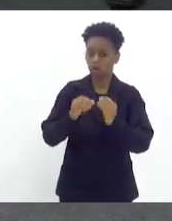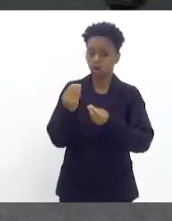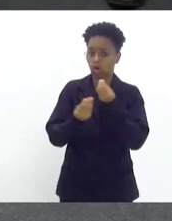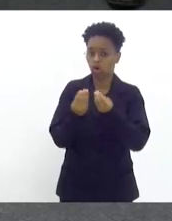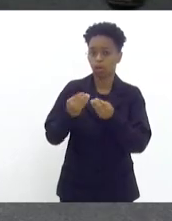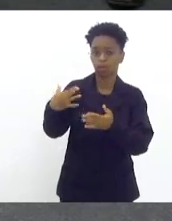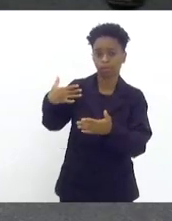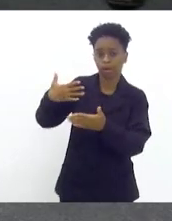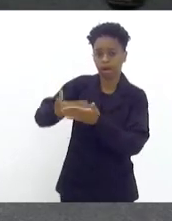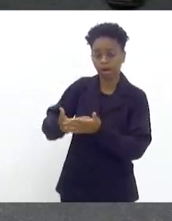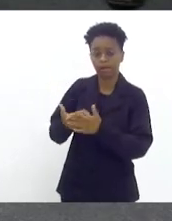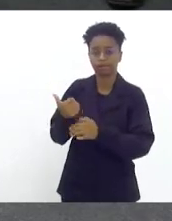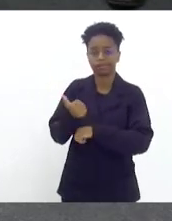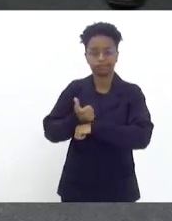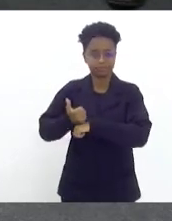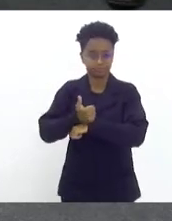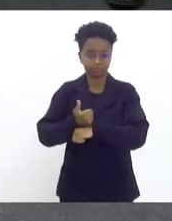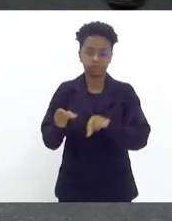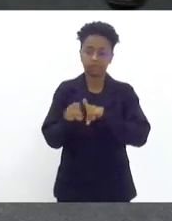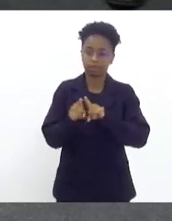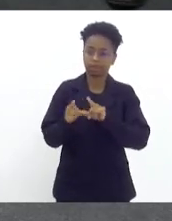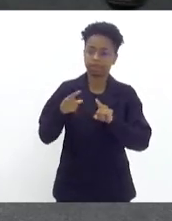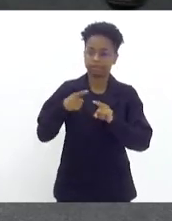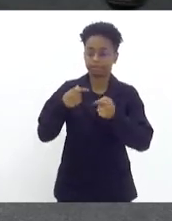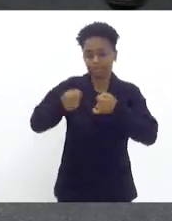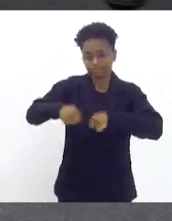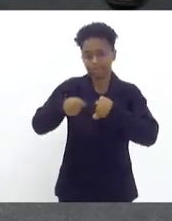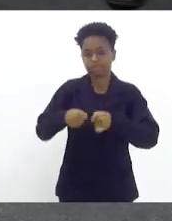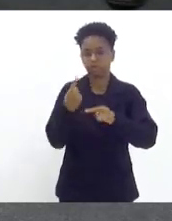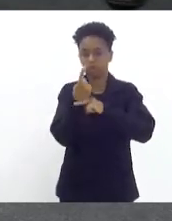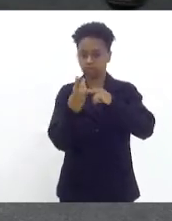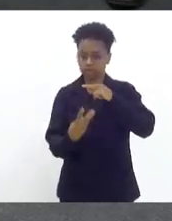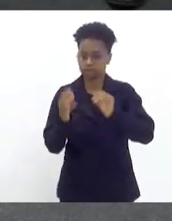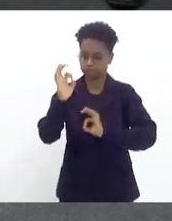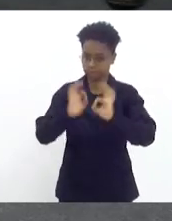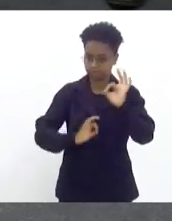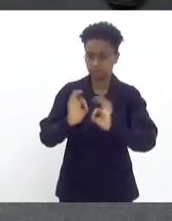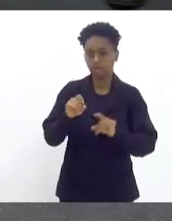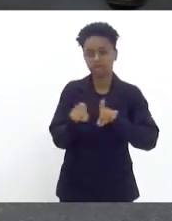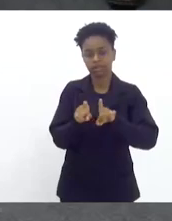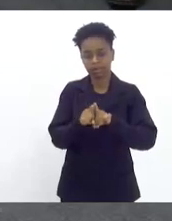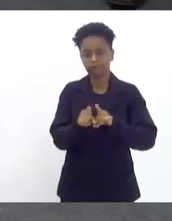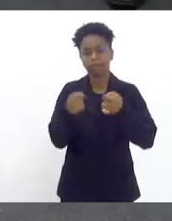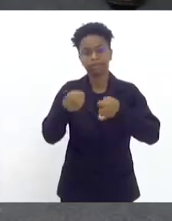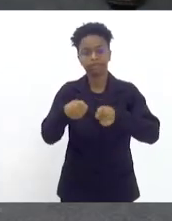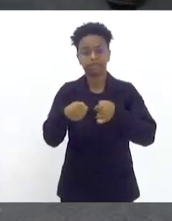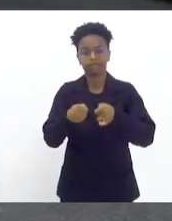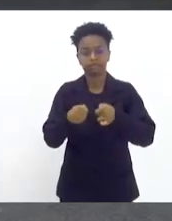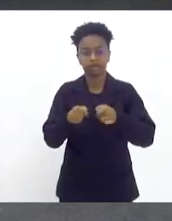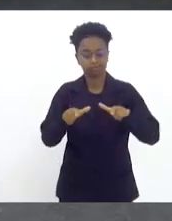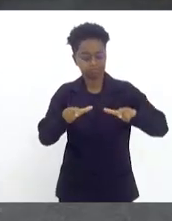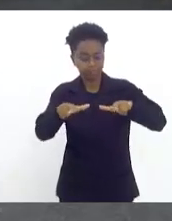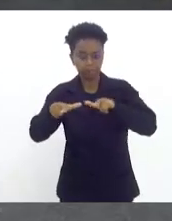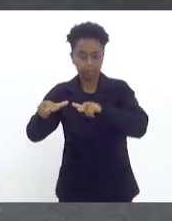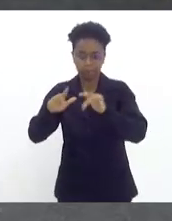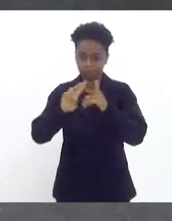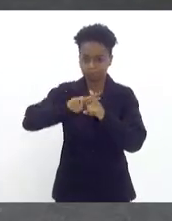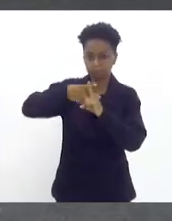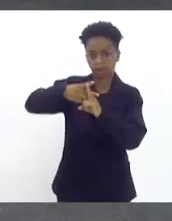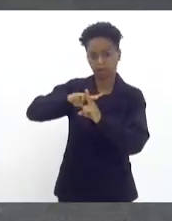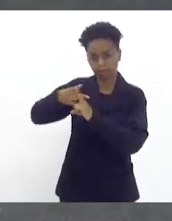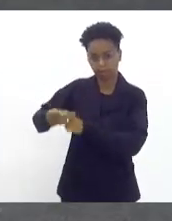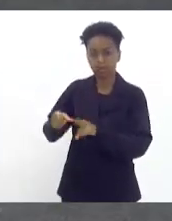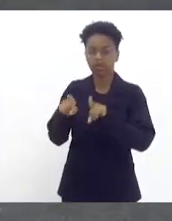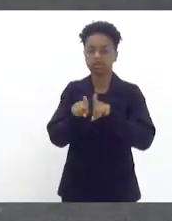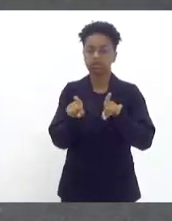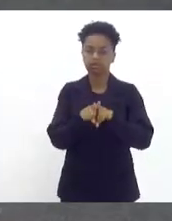cargos e carreiras que contém Como eu disse um texto de planejamento que contempla a retribuição por titulação e restabeleça